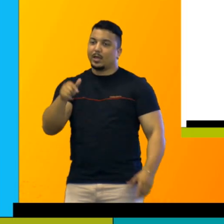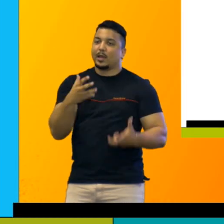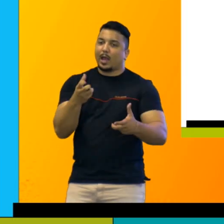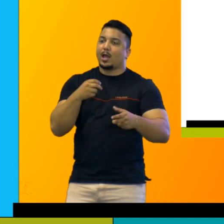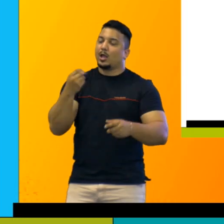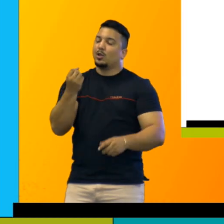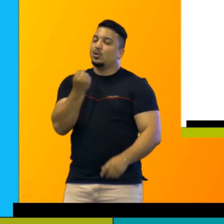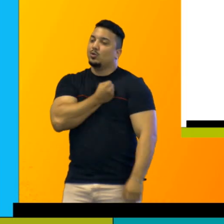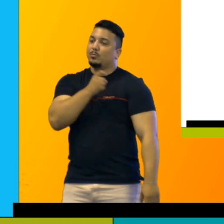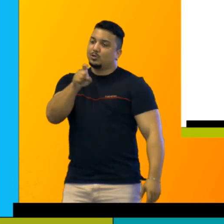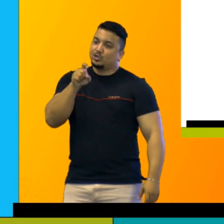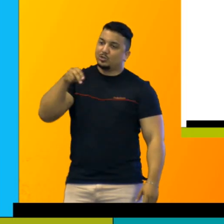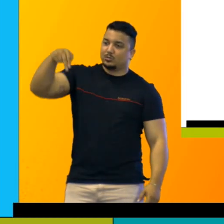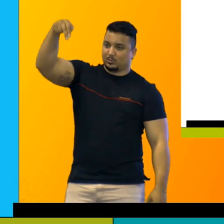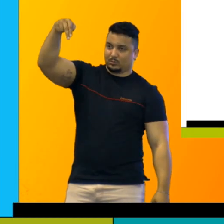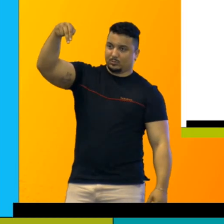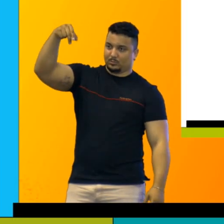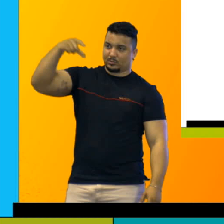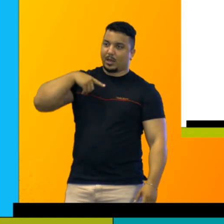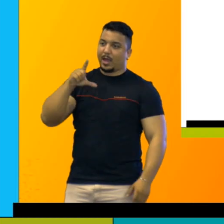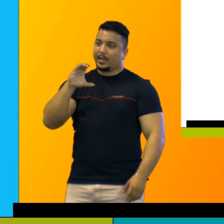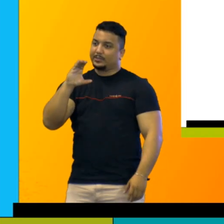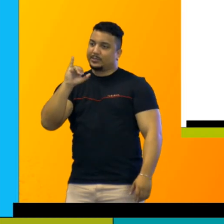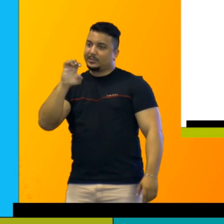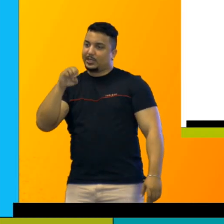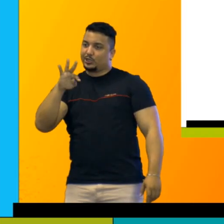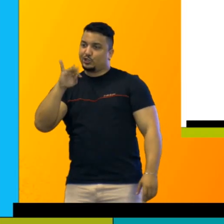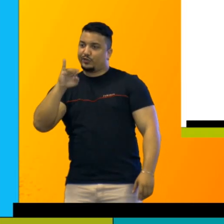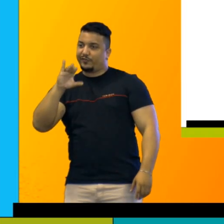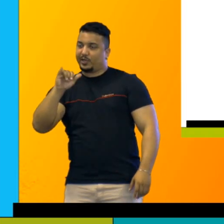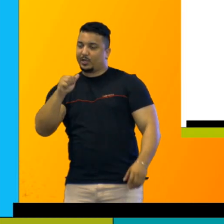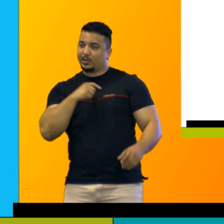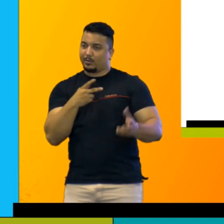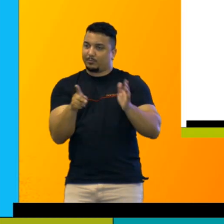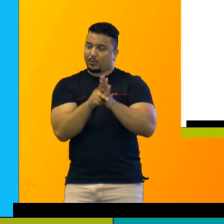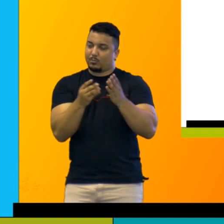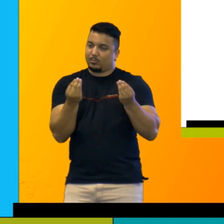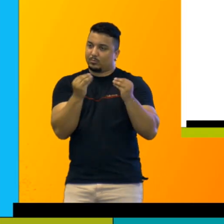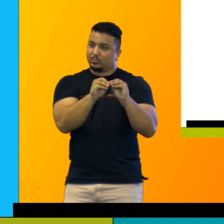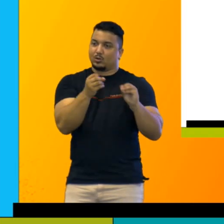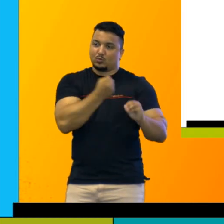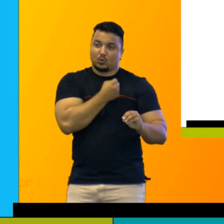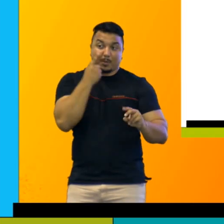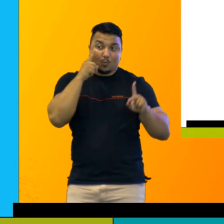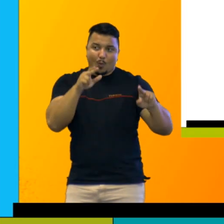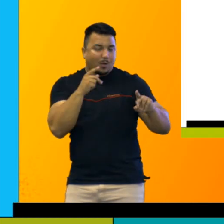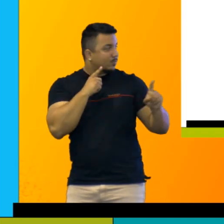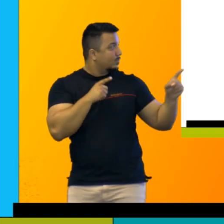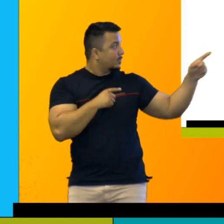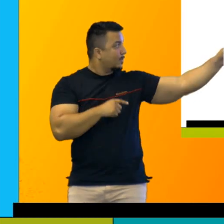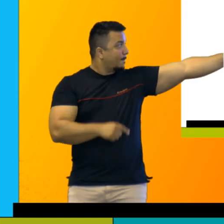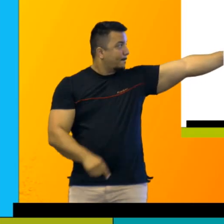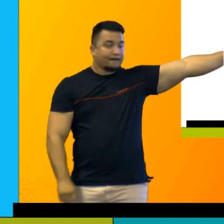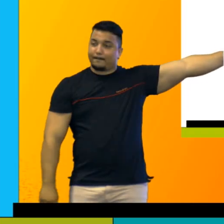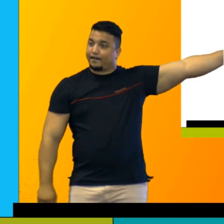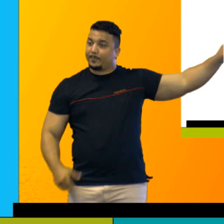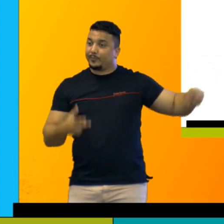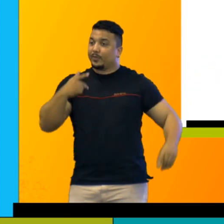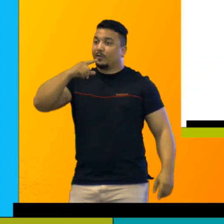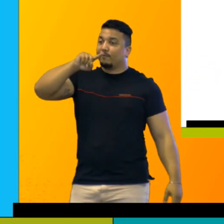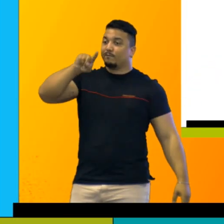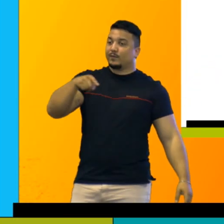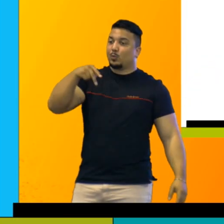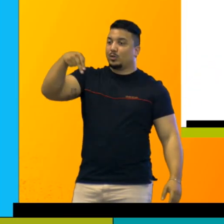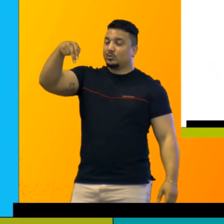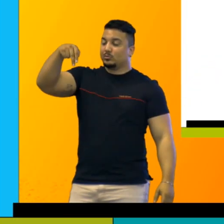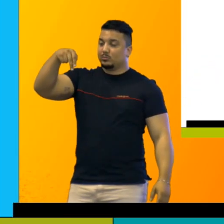científica. Beleza? Vamos lá. O que é que eu vou fazer agora, pessoal? Para botar em notação científica. Lembra da questão,